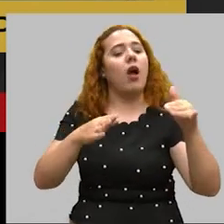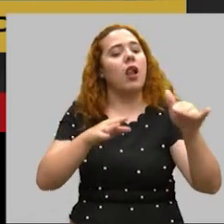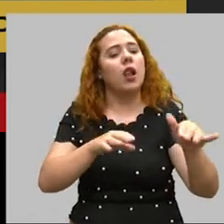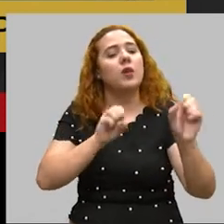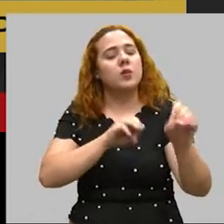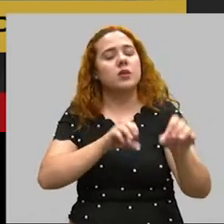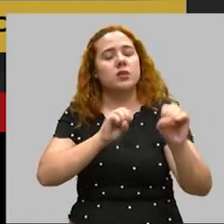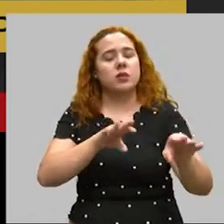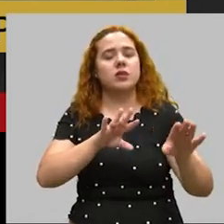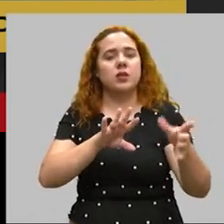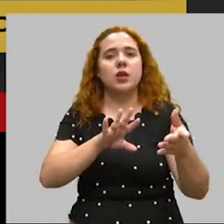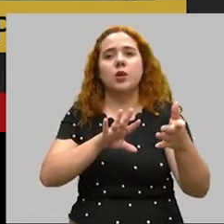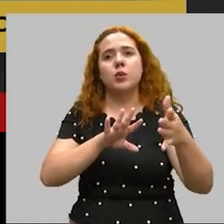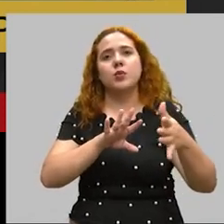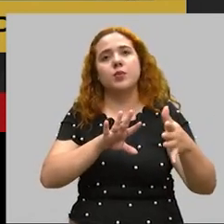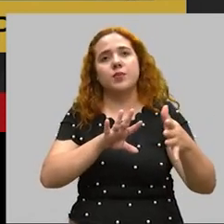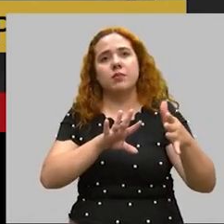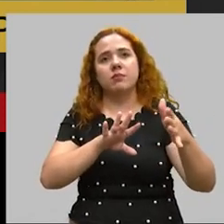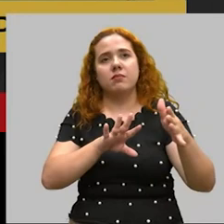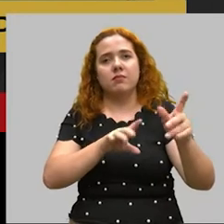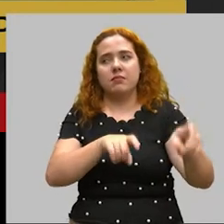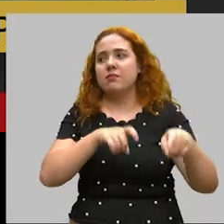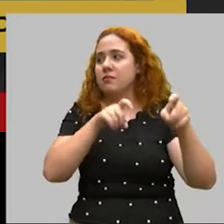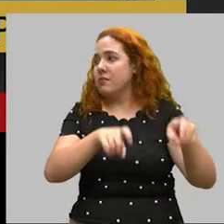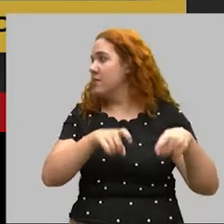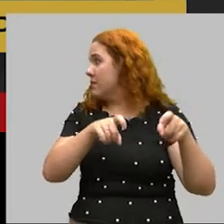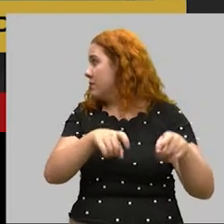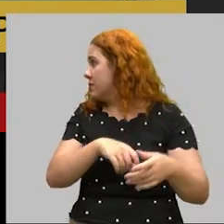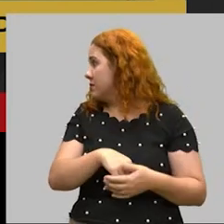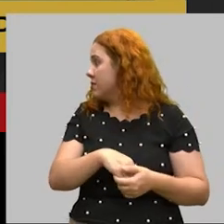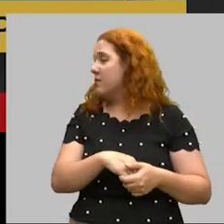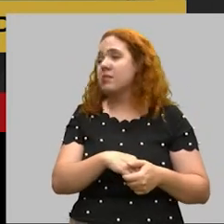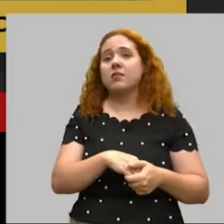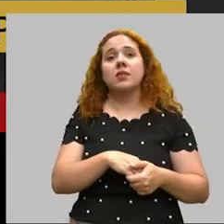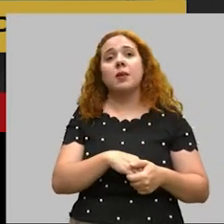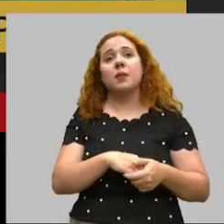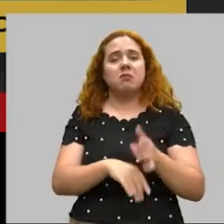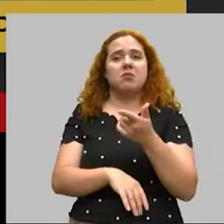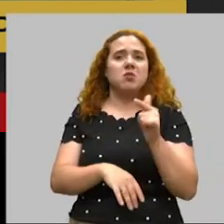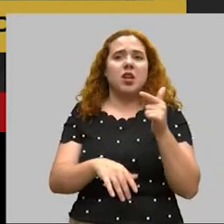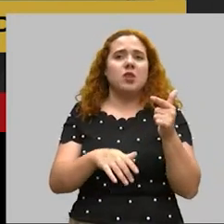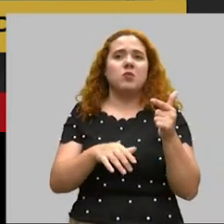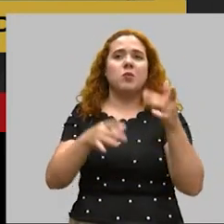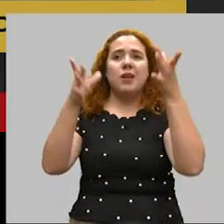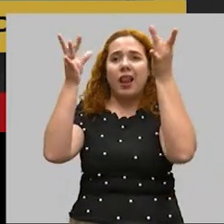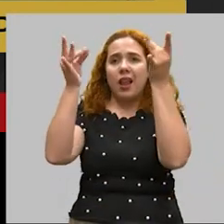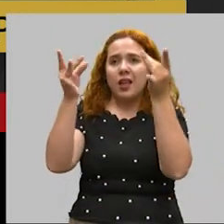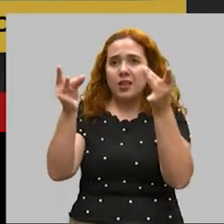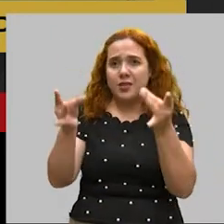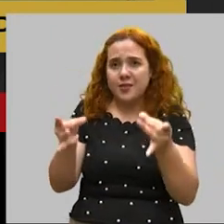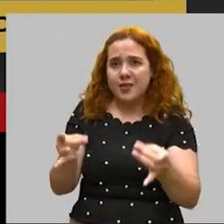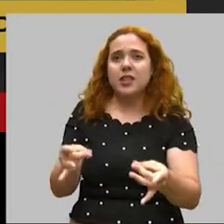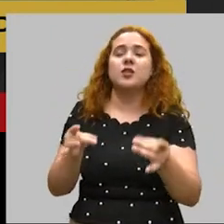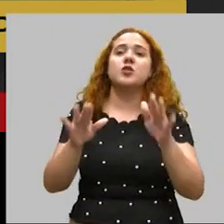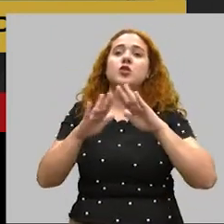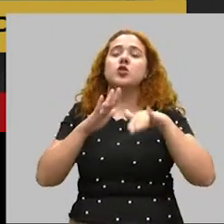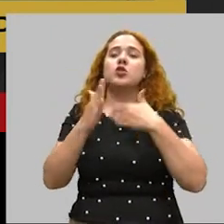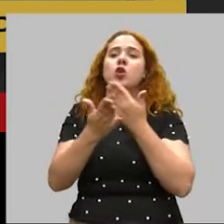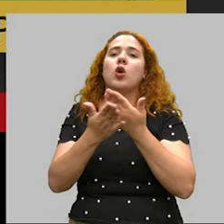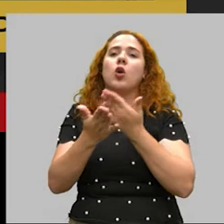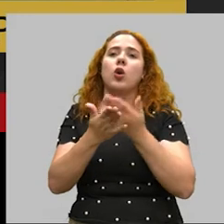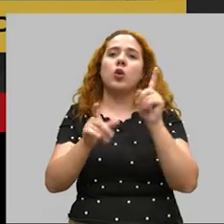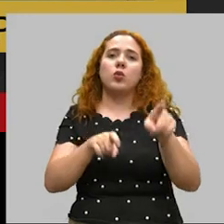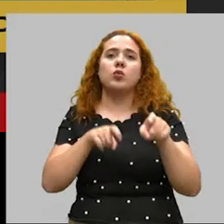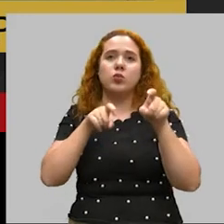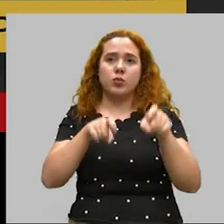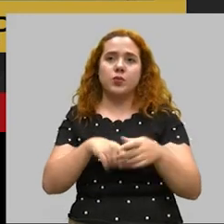local de direito deitar também naquele ambiente Mesmo não tendo sido classificadas como escolas do campo então isso é uma também assim uma fragilidade